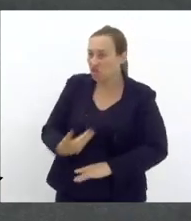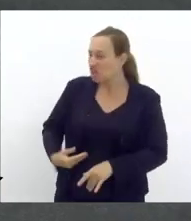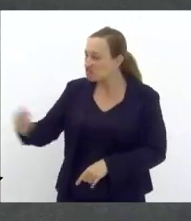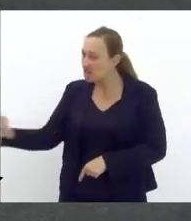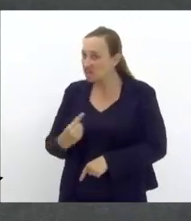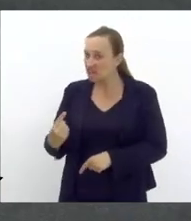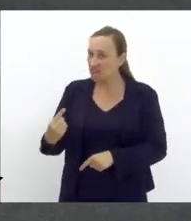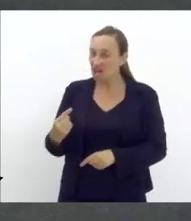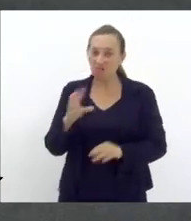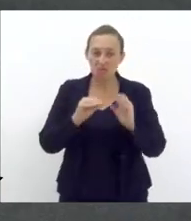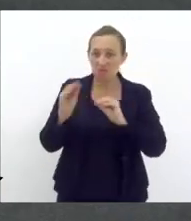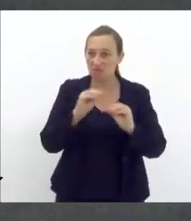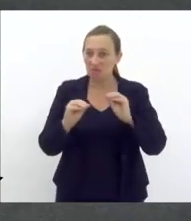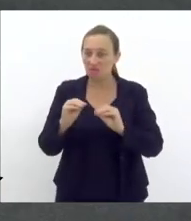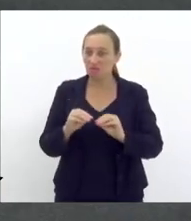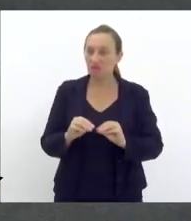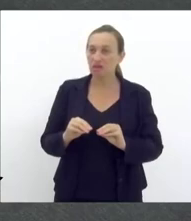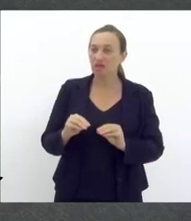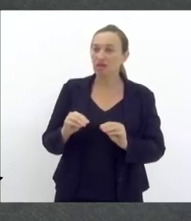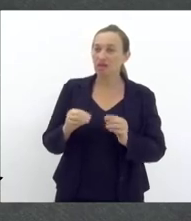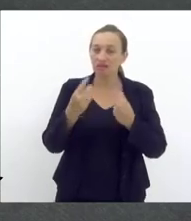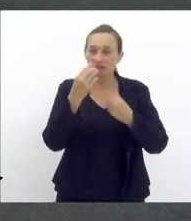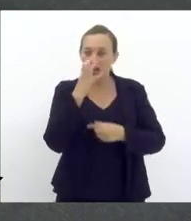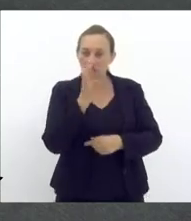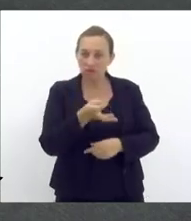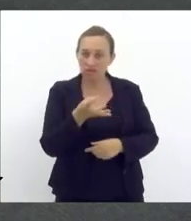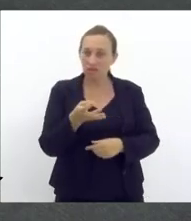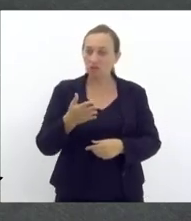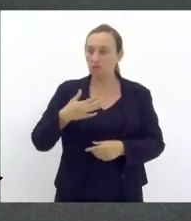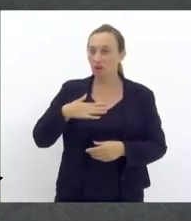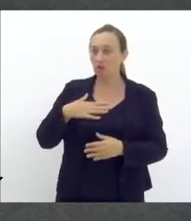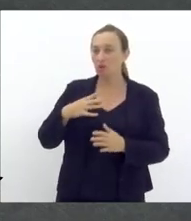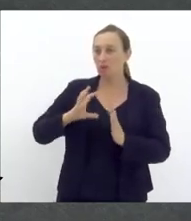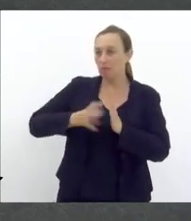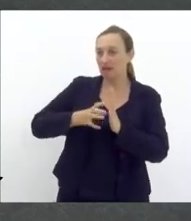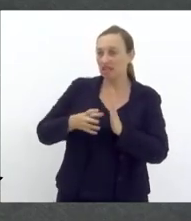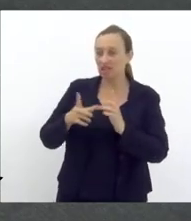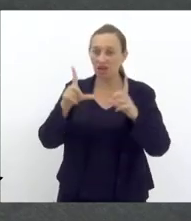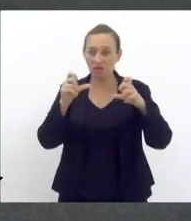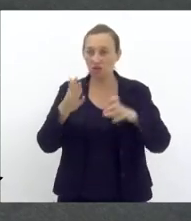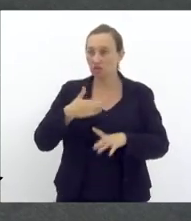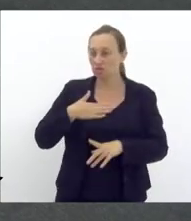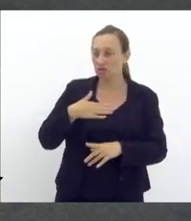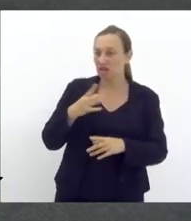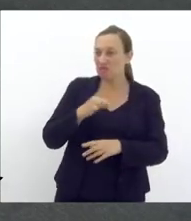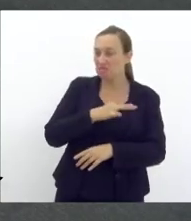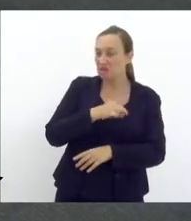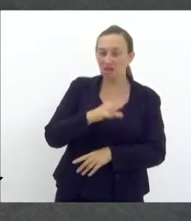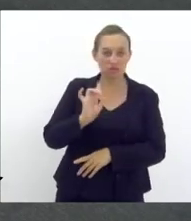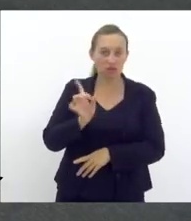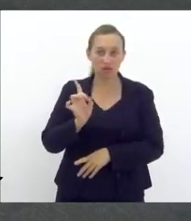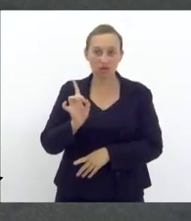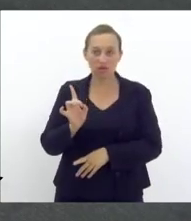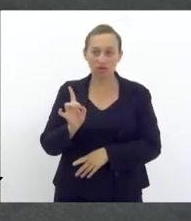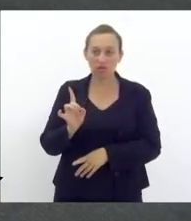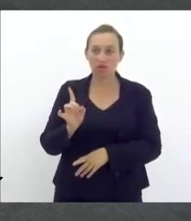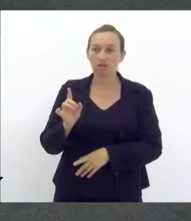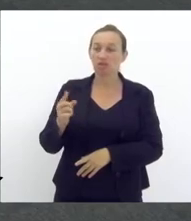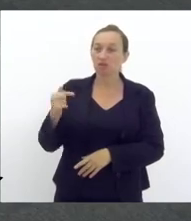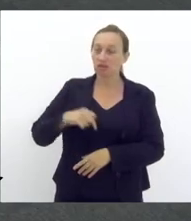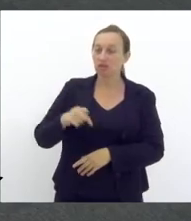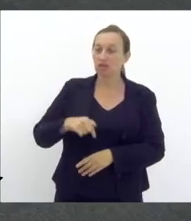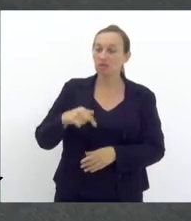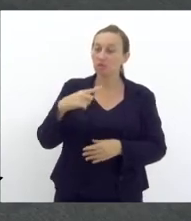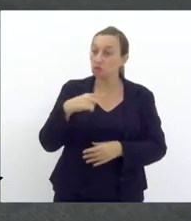aqui ficar atacando meu partido ameaçando mandando as pessoas tirar foto minha que a gente não tem medo dessa postura nós estamos aqui porque fomos